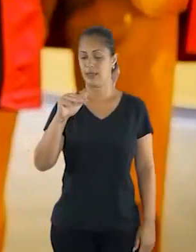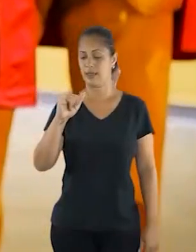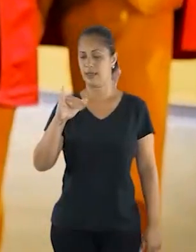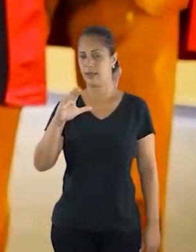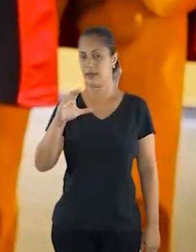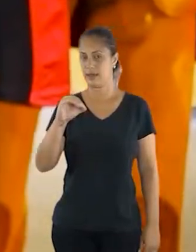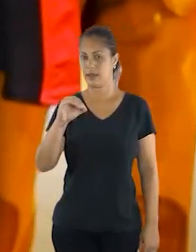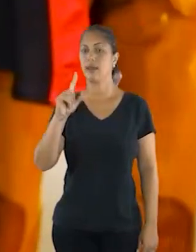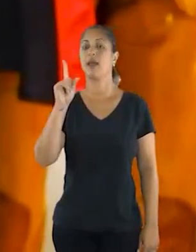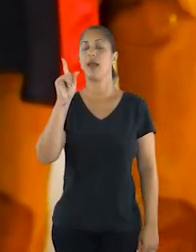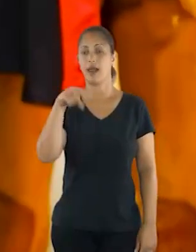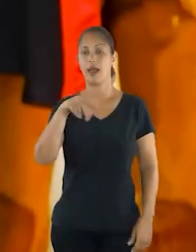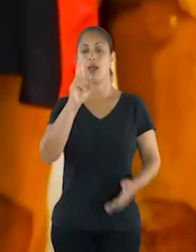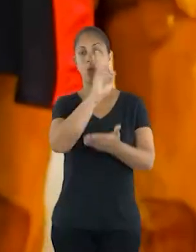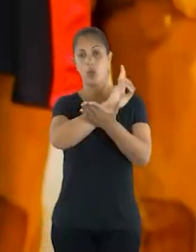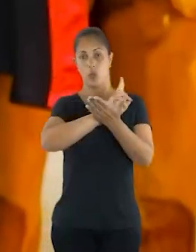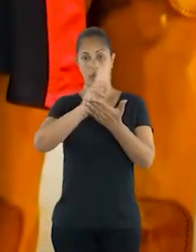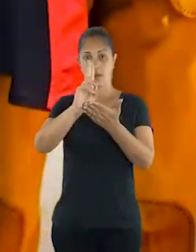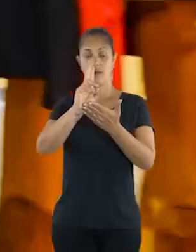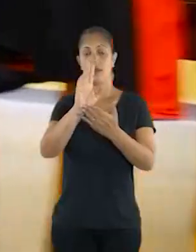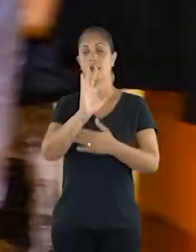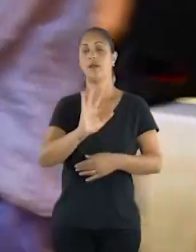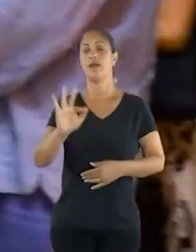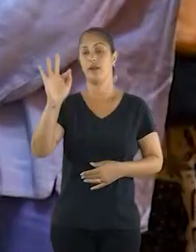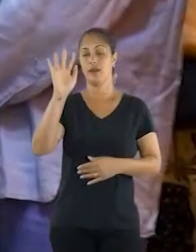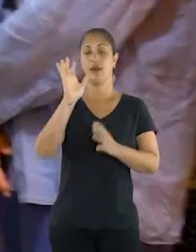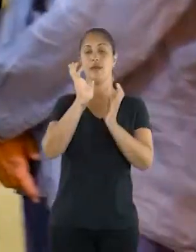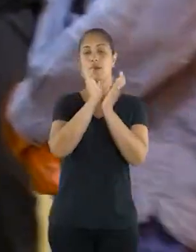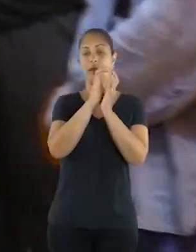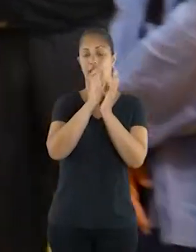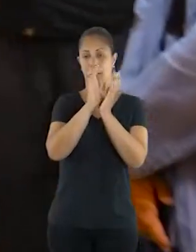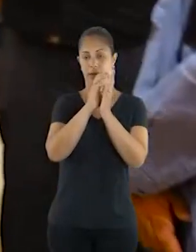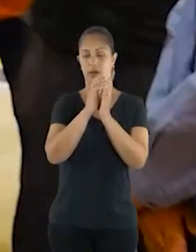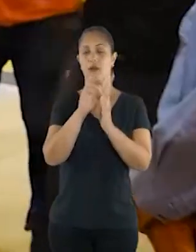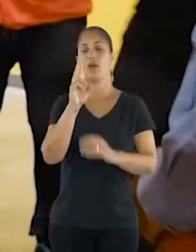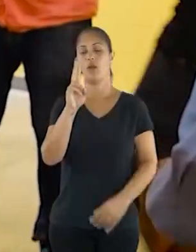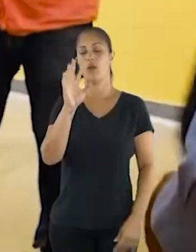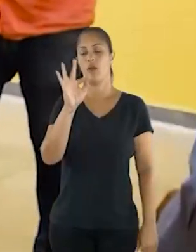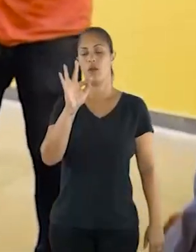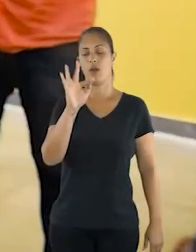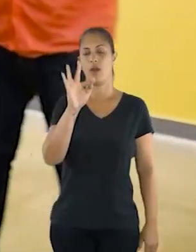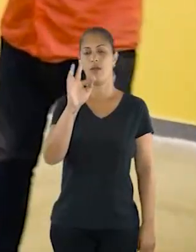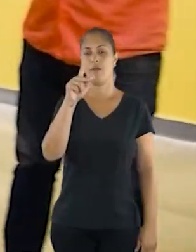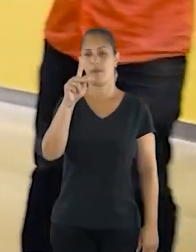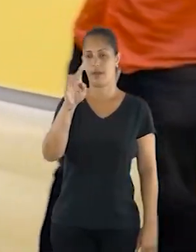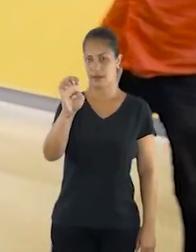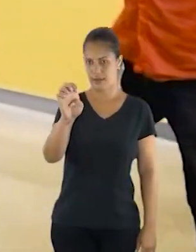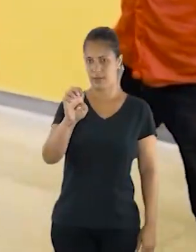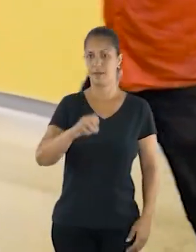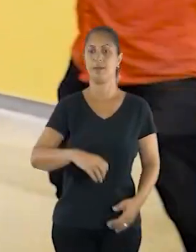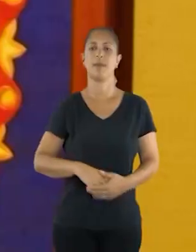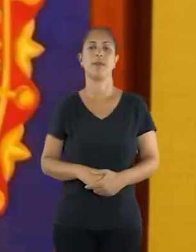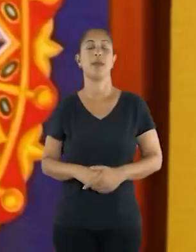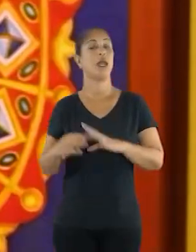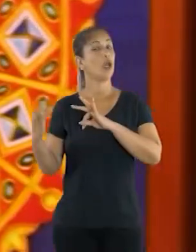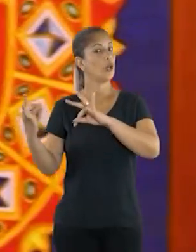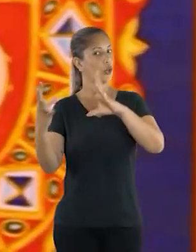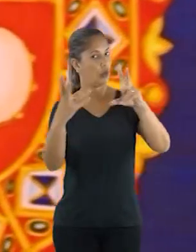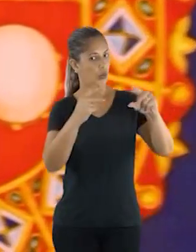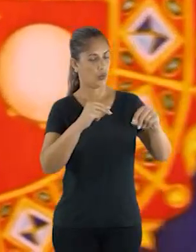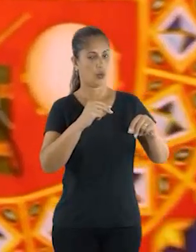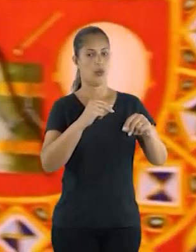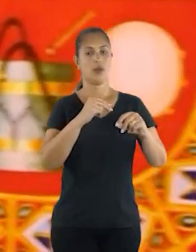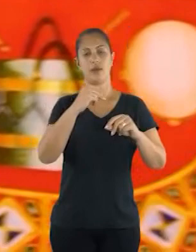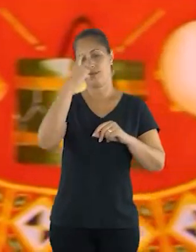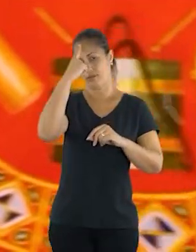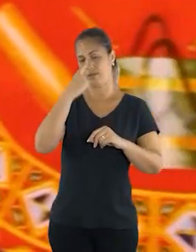que é um trabalho da Universidade Federal de Pernambuco, assim como todas essas outras obras.